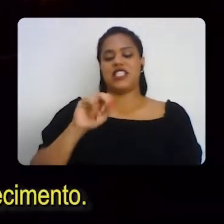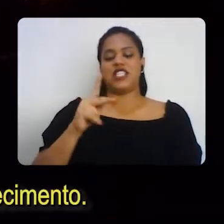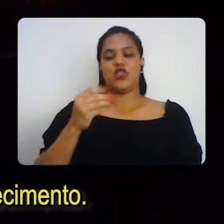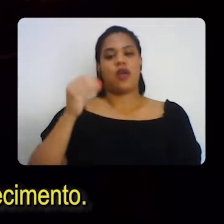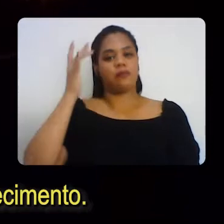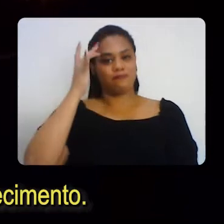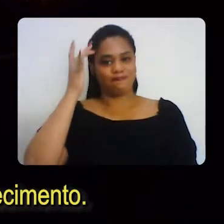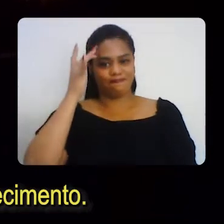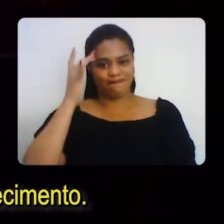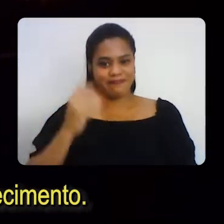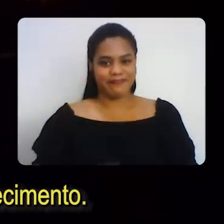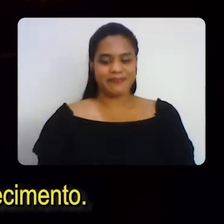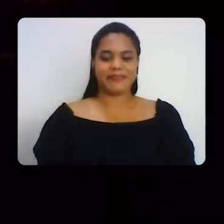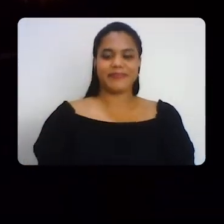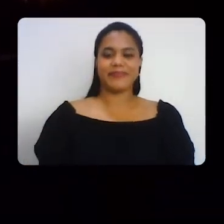jornada de amadurecimento.